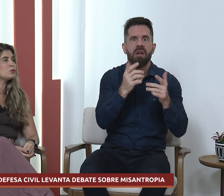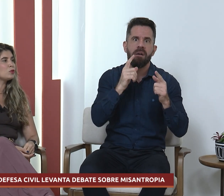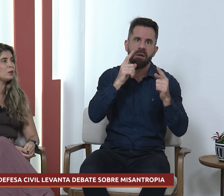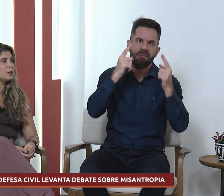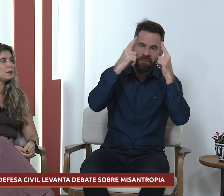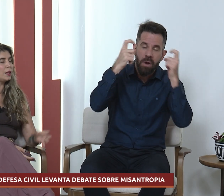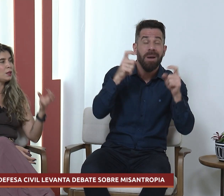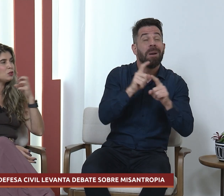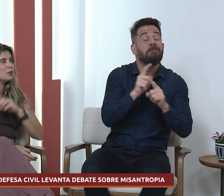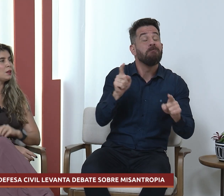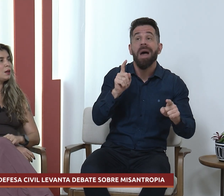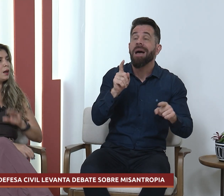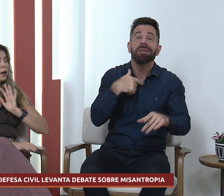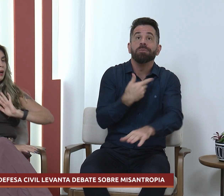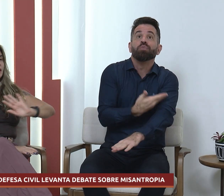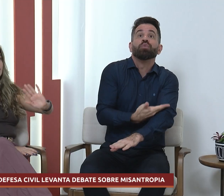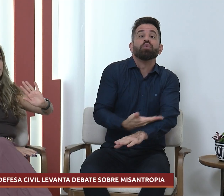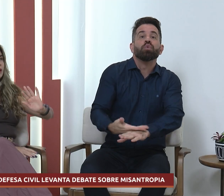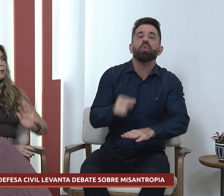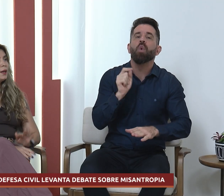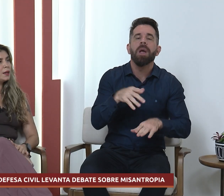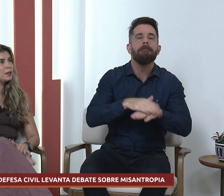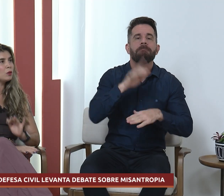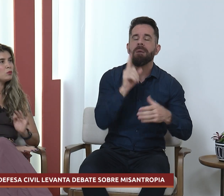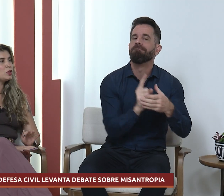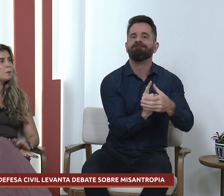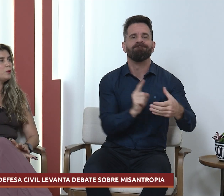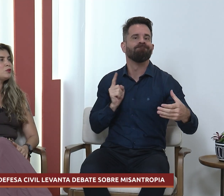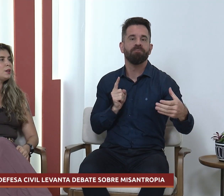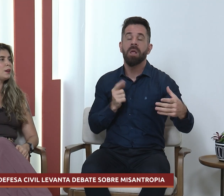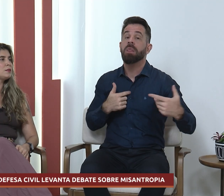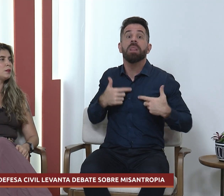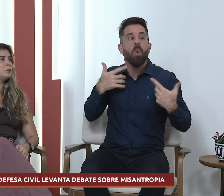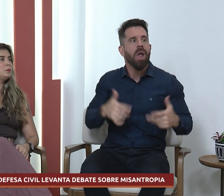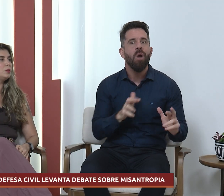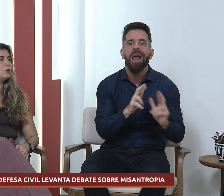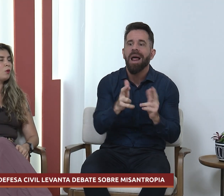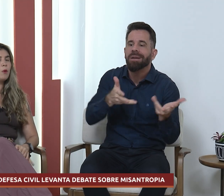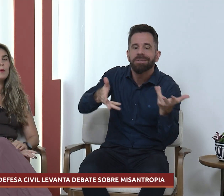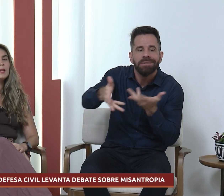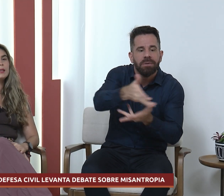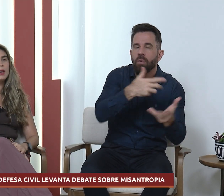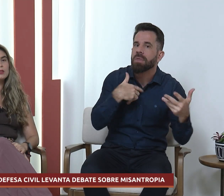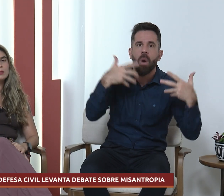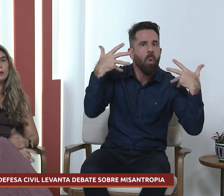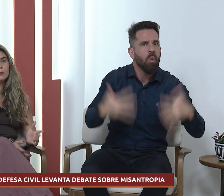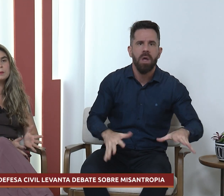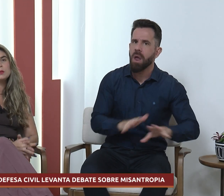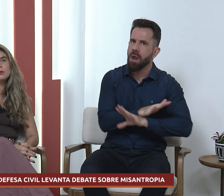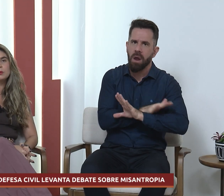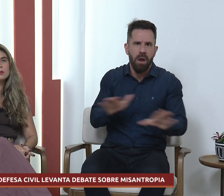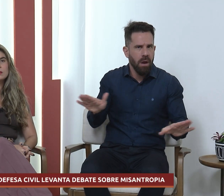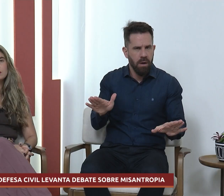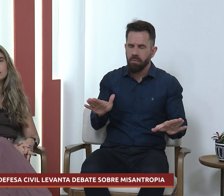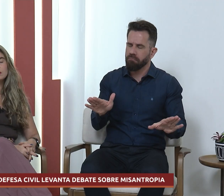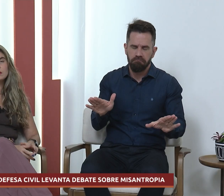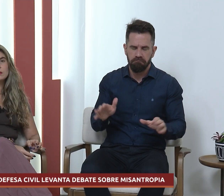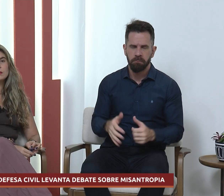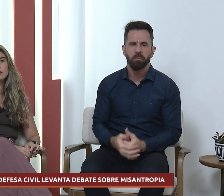isolamento, O sujeito, ele tende a não querer nenhum tipo de relação com a humanidade, assim, com as